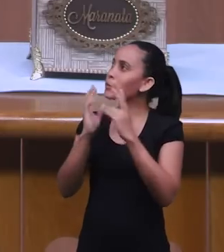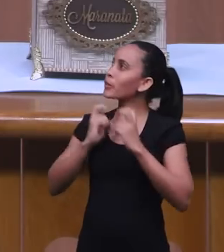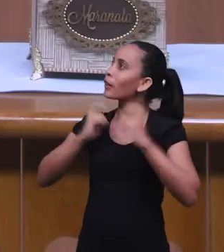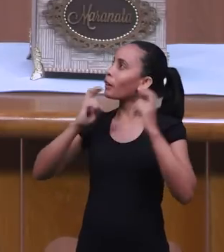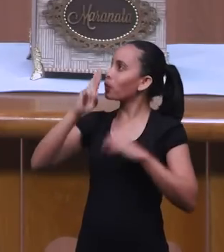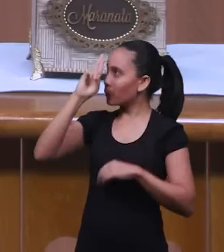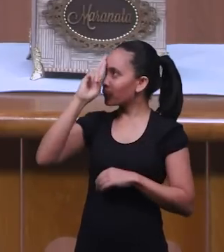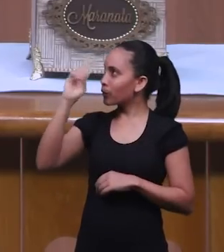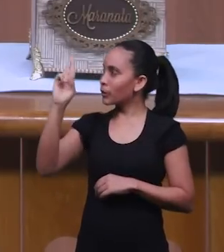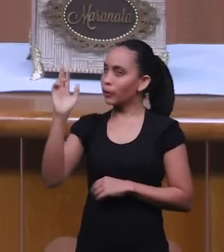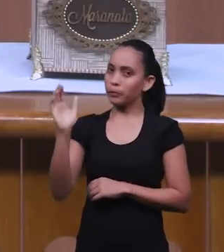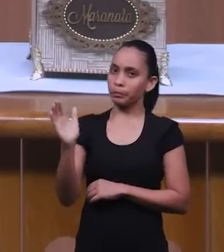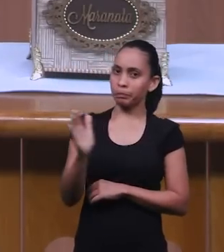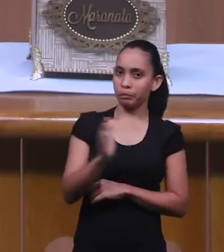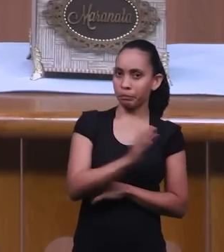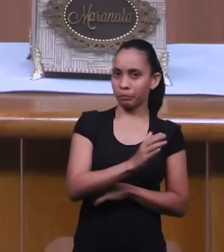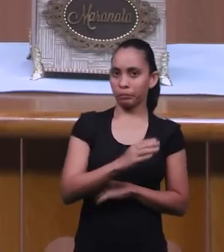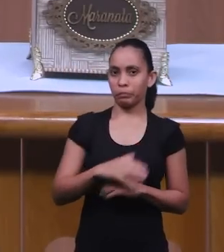clamor.